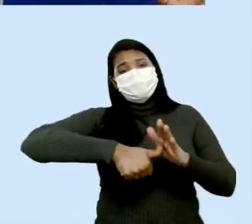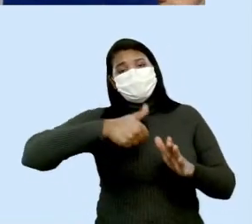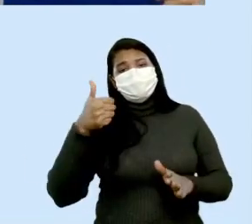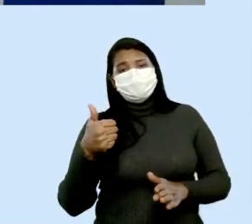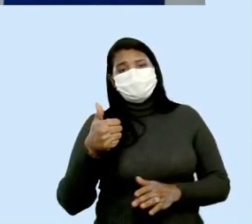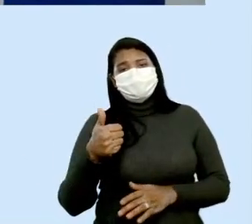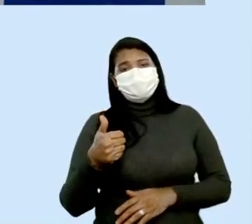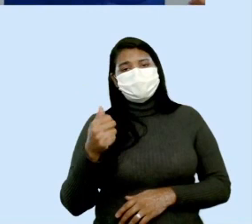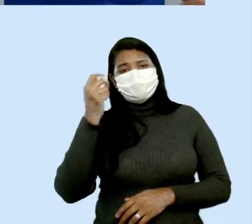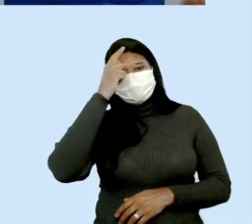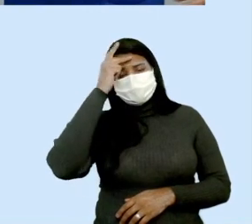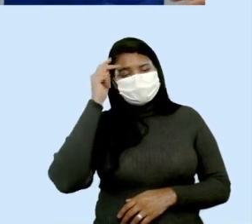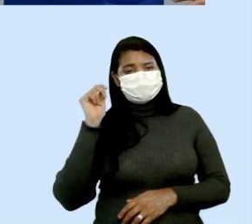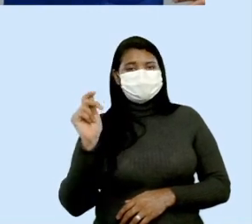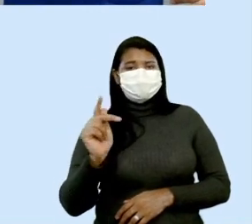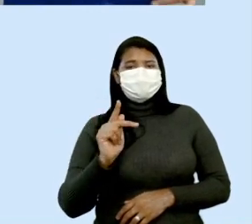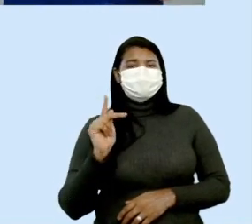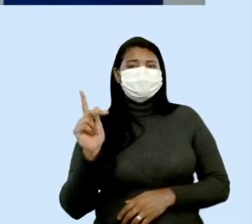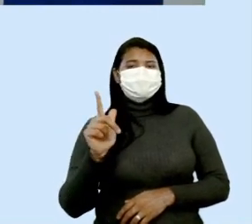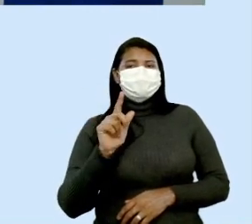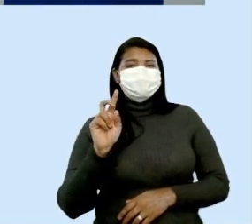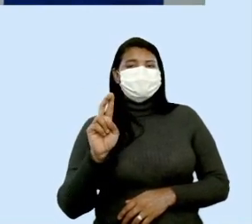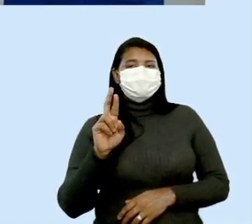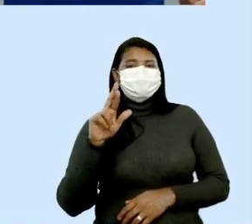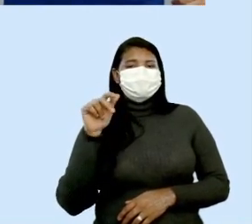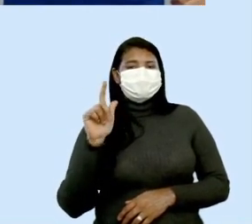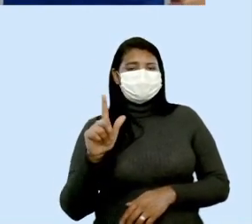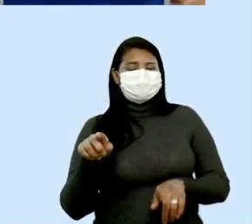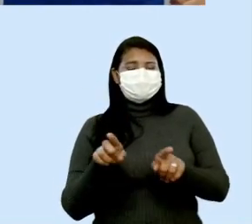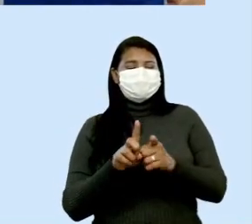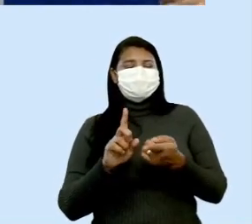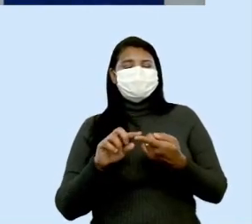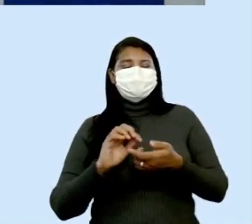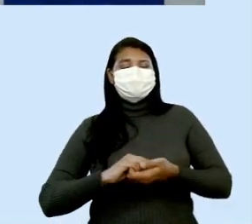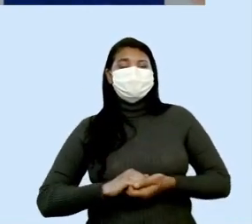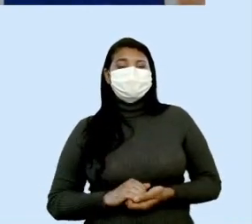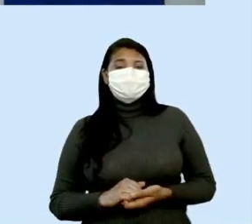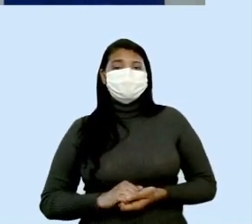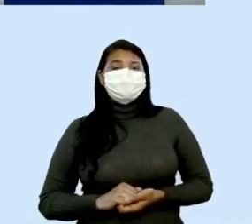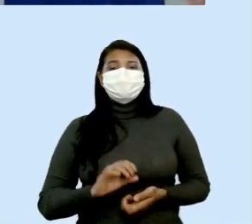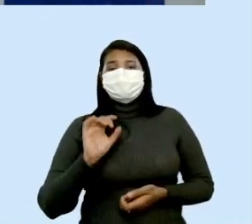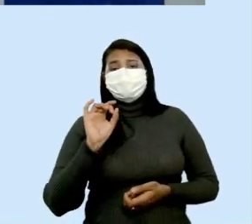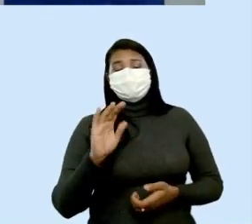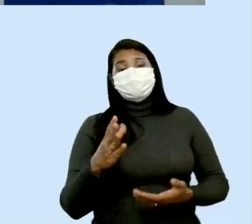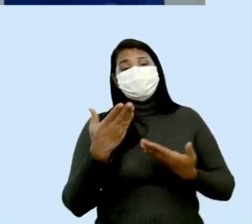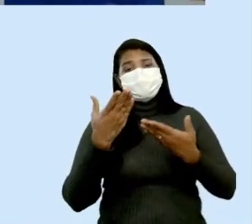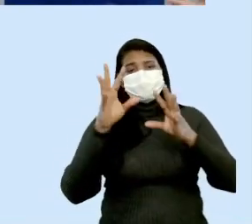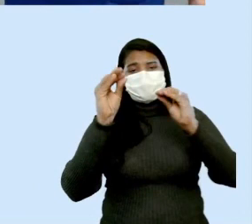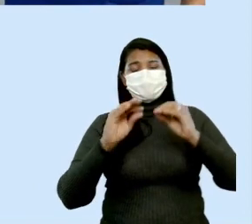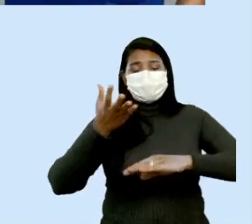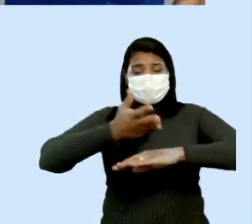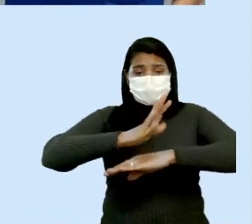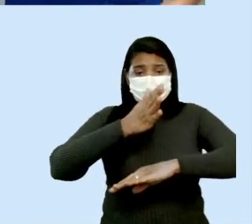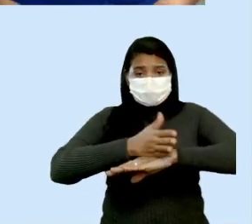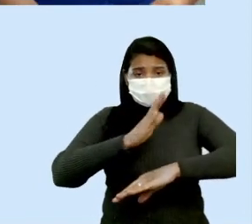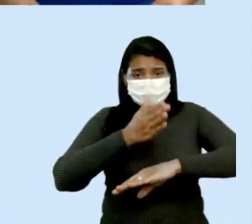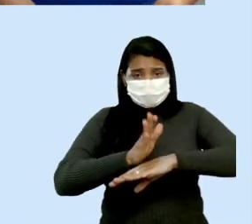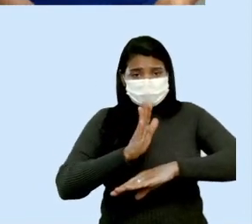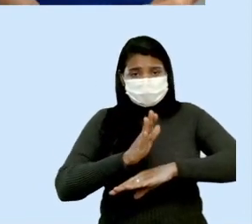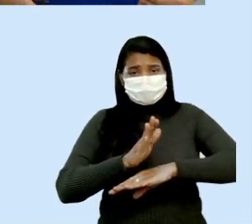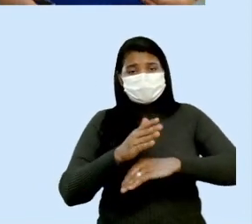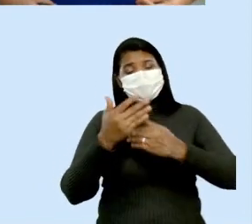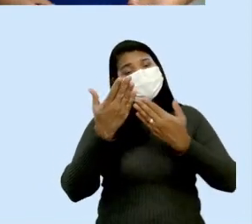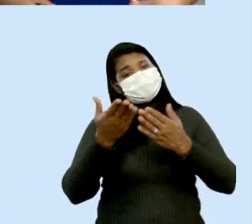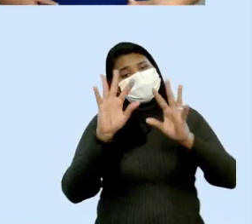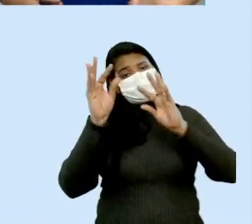plural. Viu como é fácil? It's very easy. Só é você, com a prática,